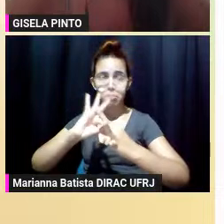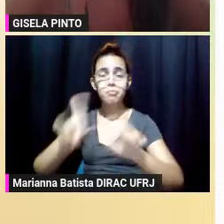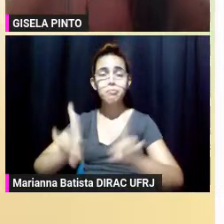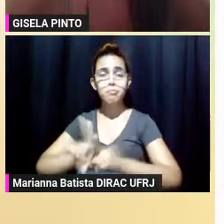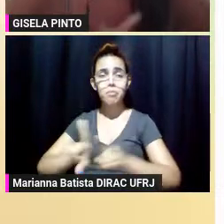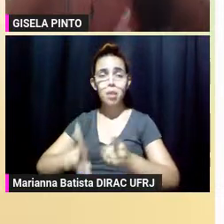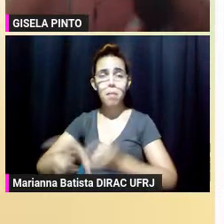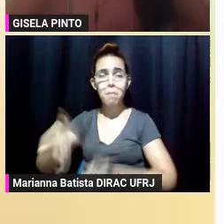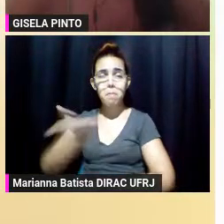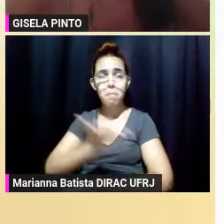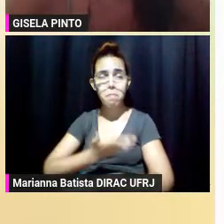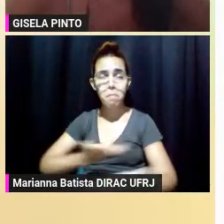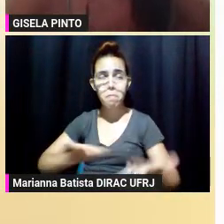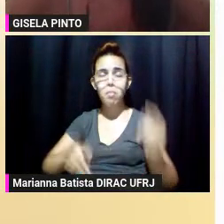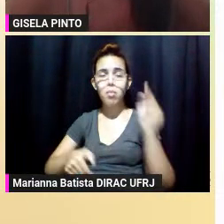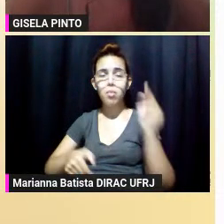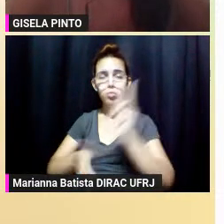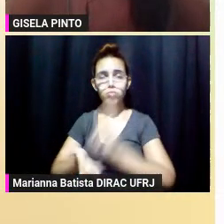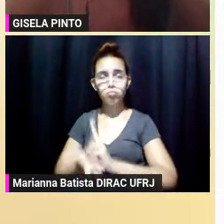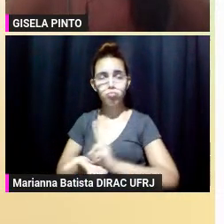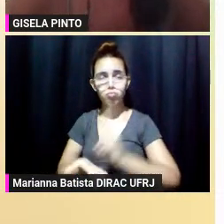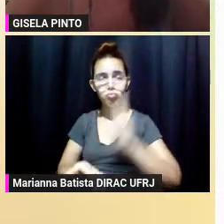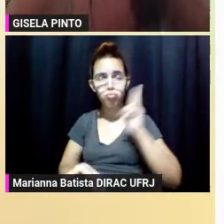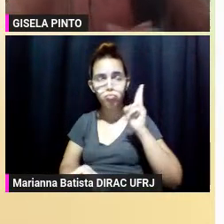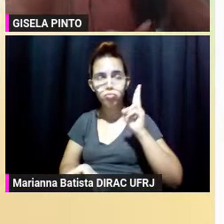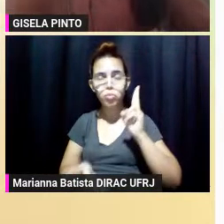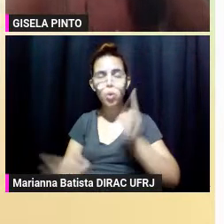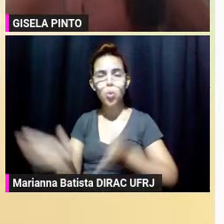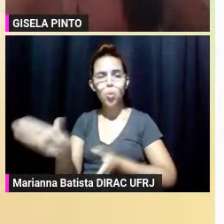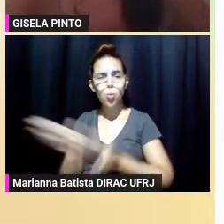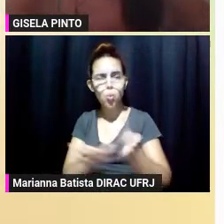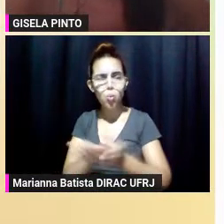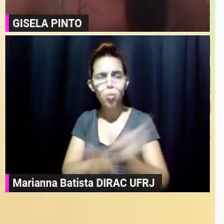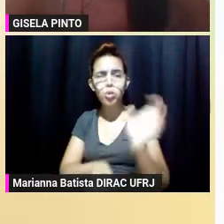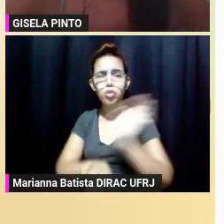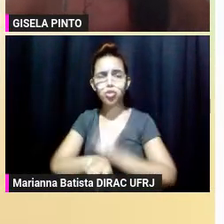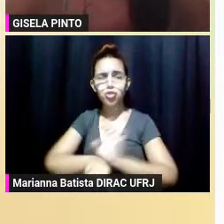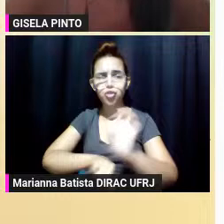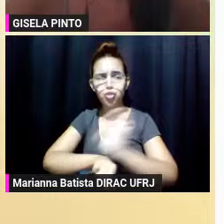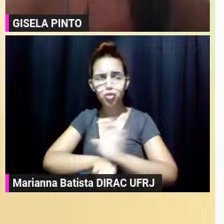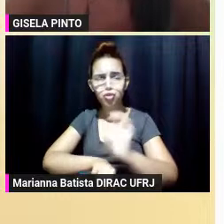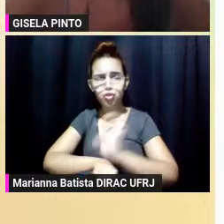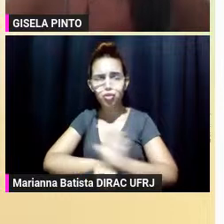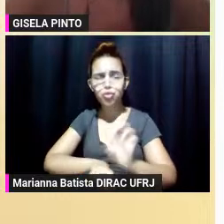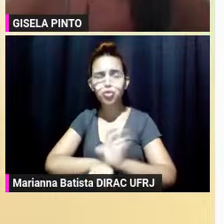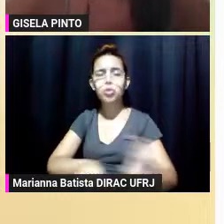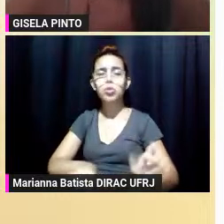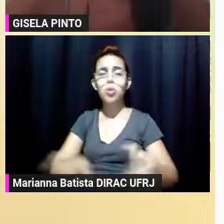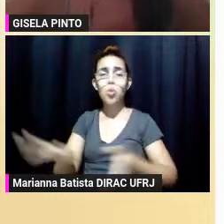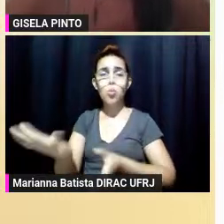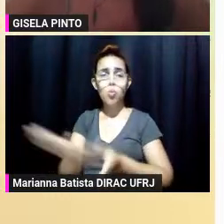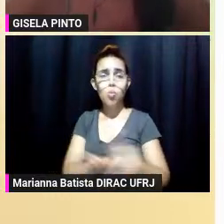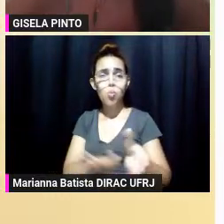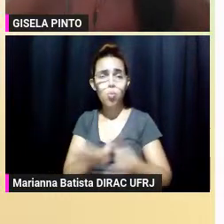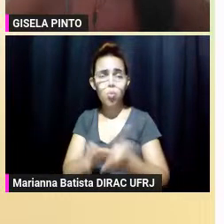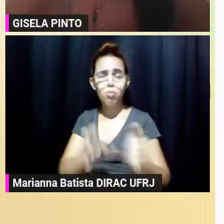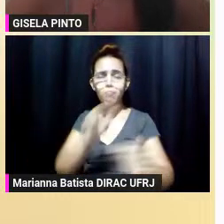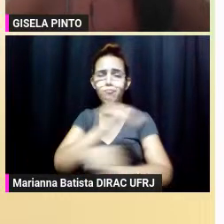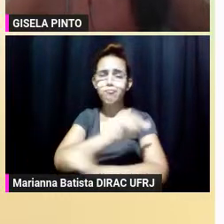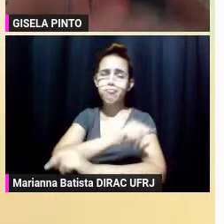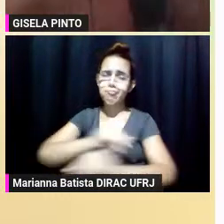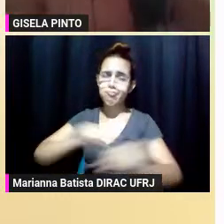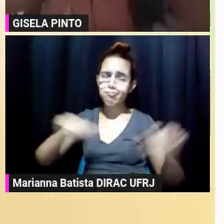também. Eu sou orientadora de estágio e eu tenho orientandos tanto de graduação quanto